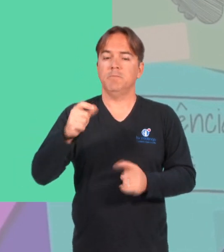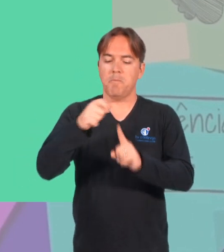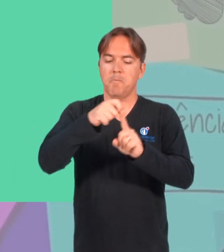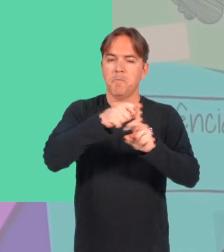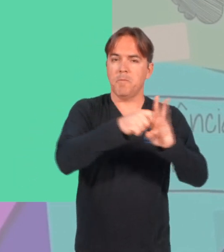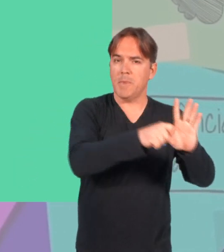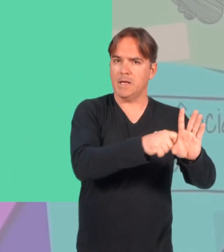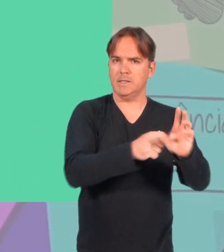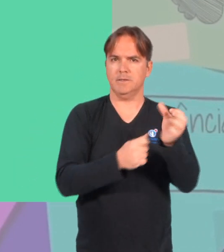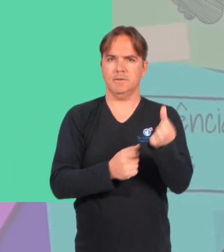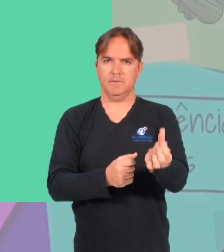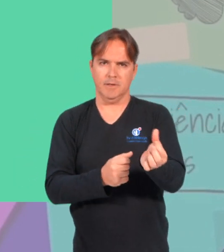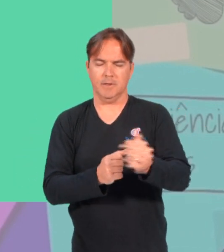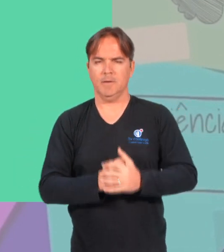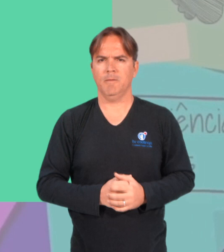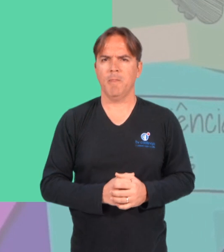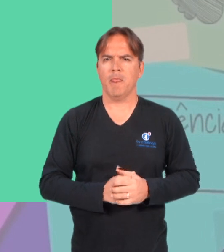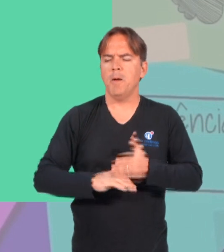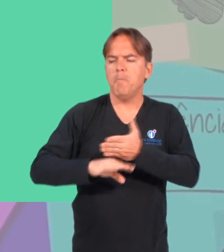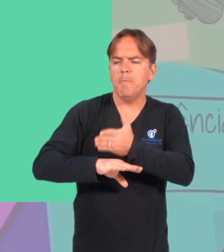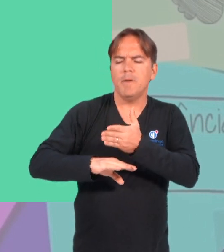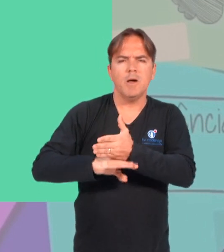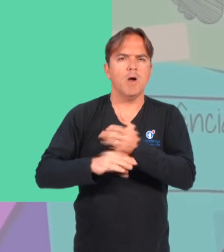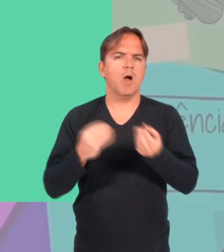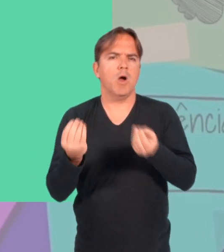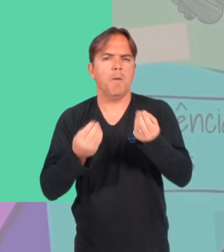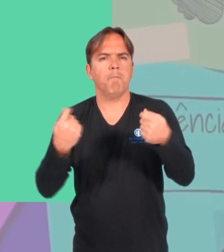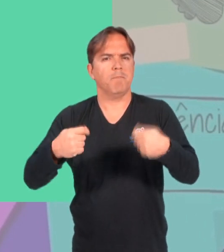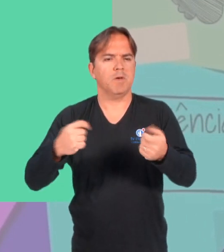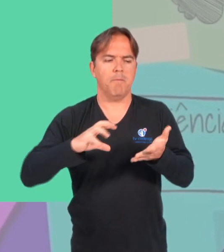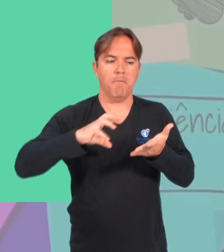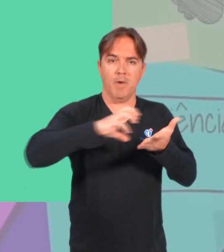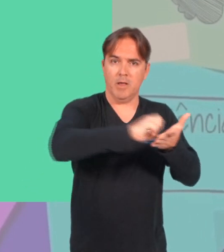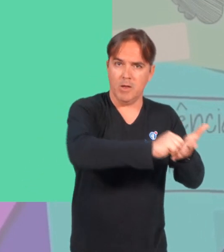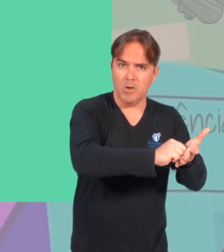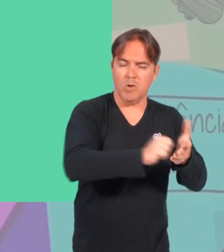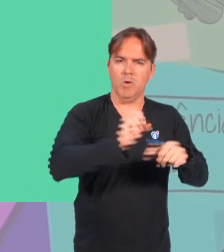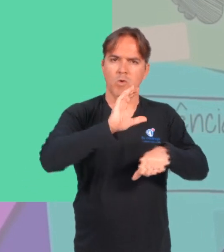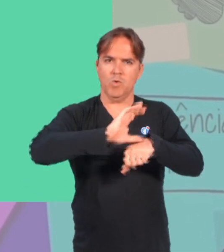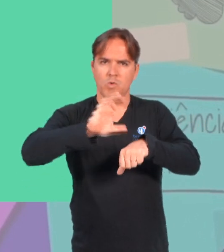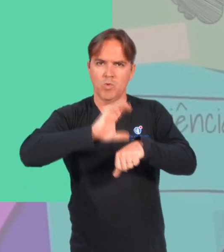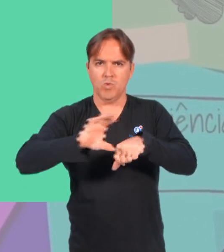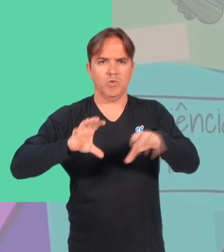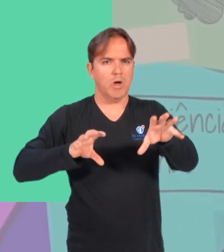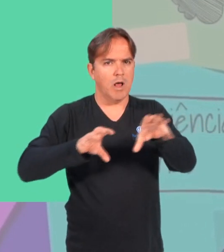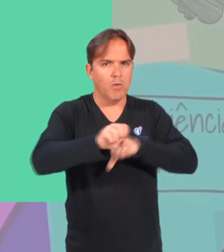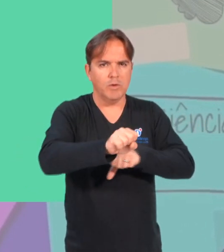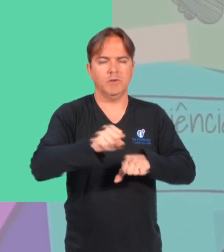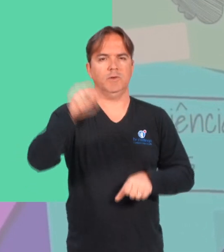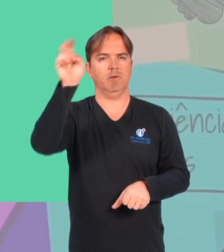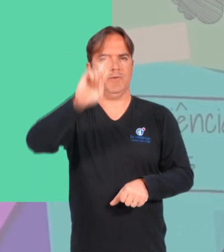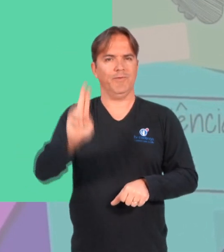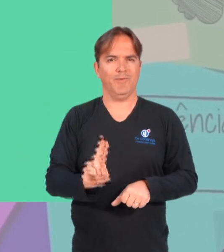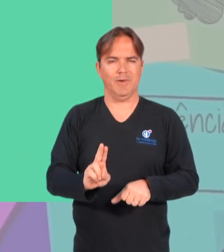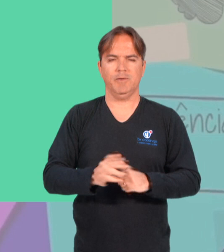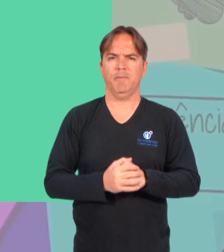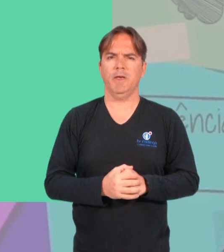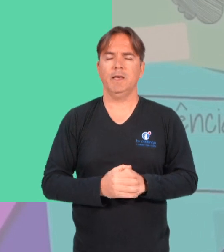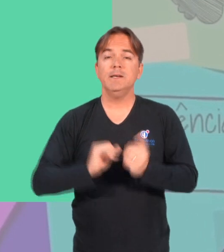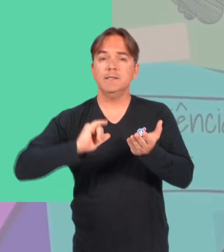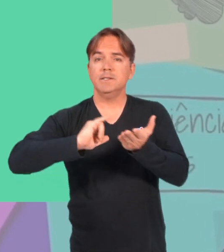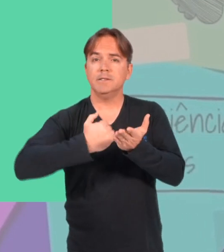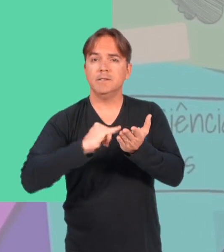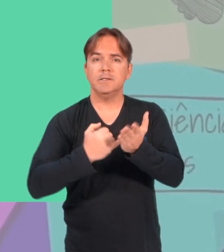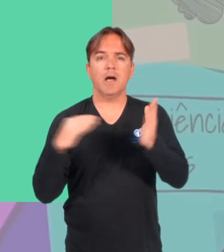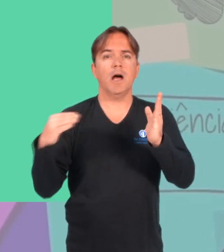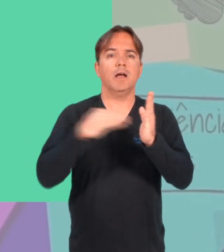6 meses. Para participar, o estudante deve estar devidamente matriculado em cursos de graduação da Univasf.